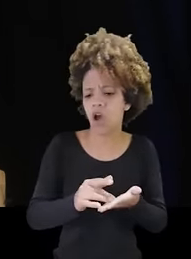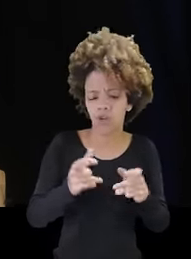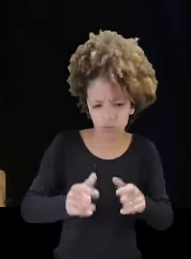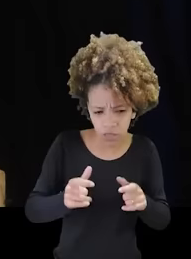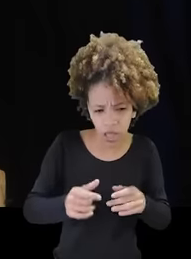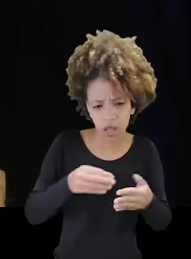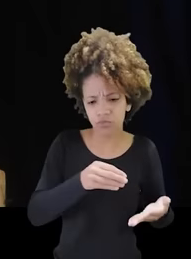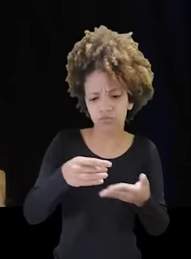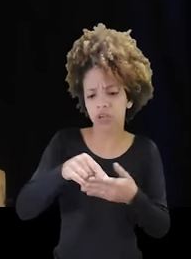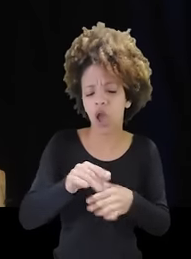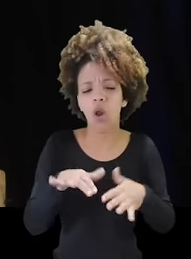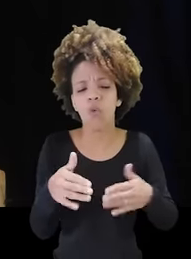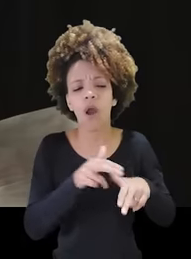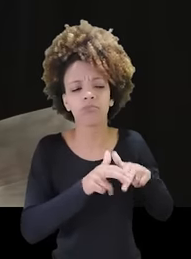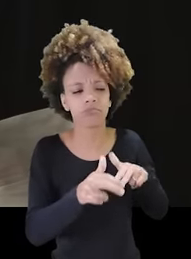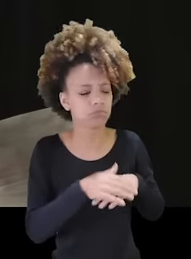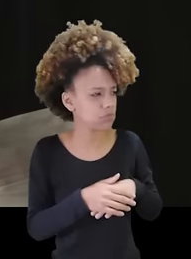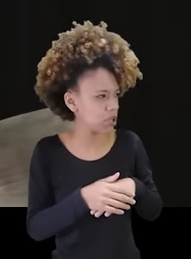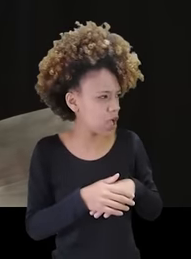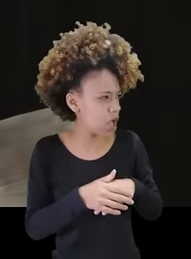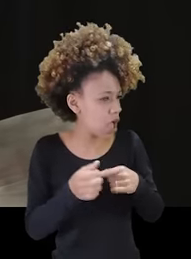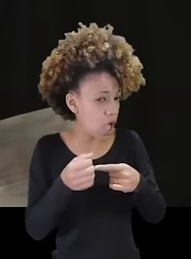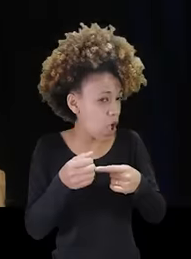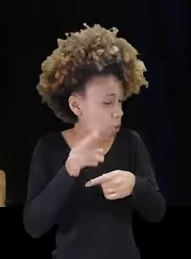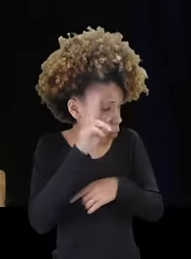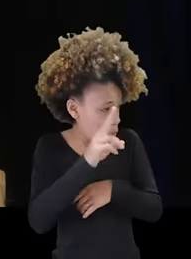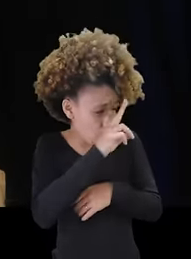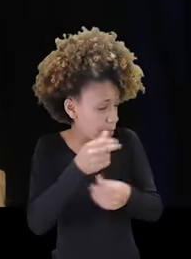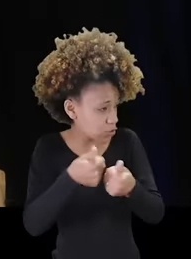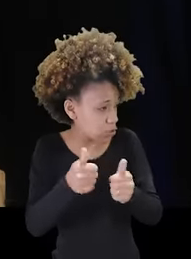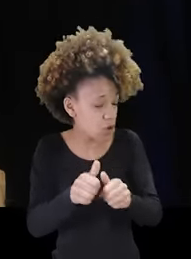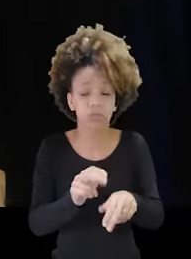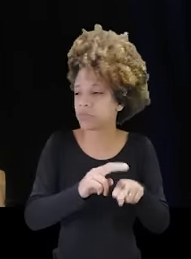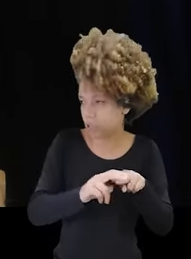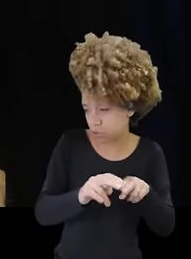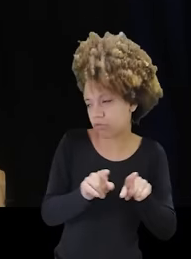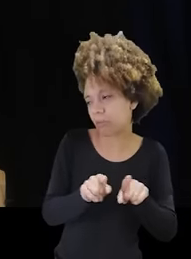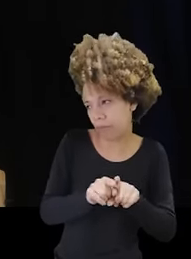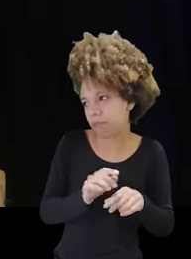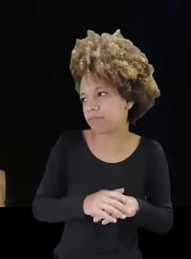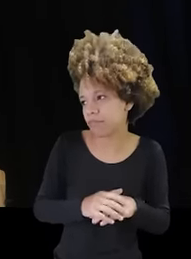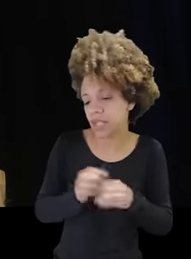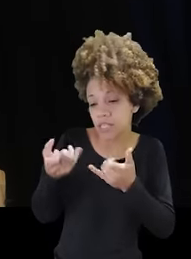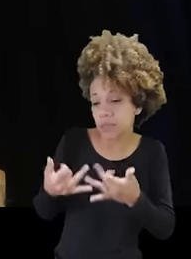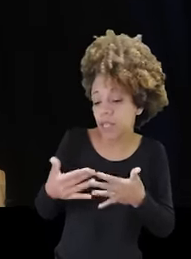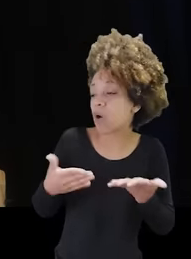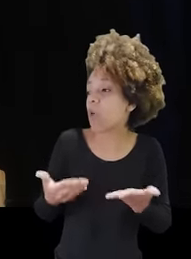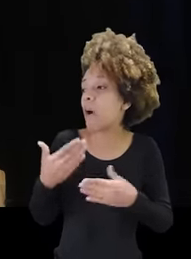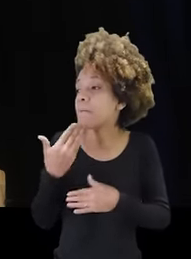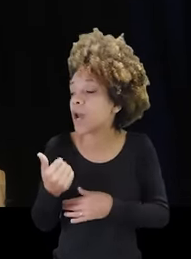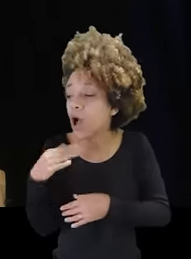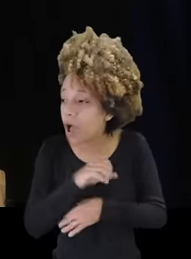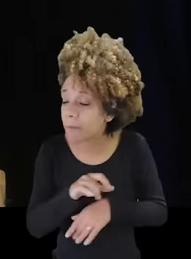onde você vai ele fala qual o caminho seguir é Tipo vinha pegar de ônibus de metrô legal ele fala qual o caminho